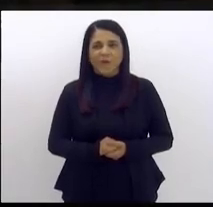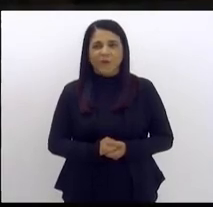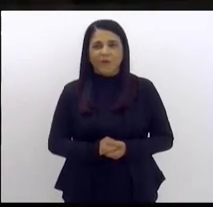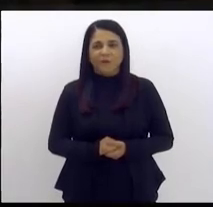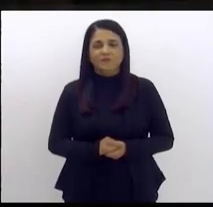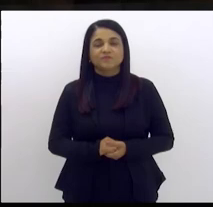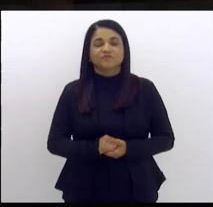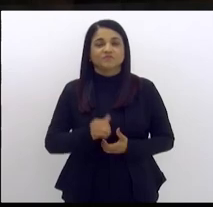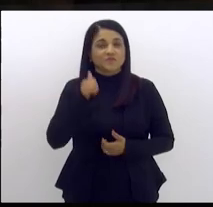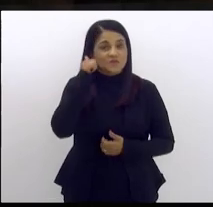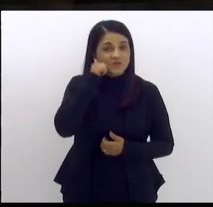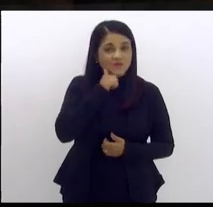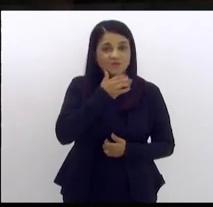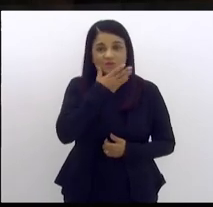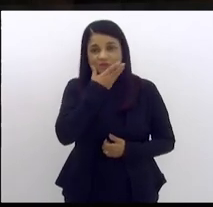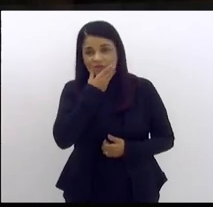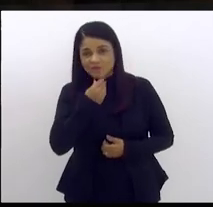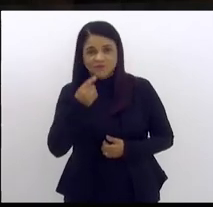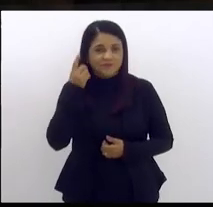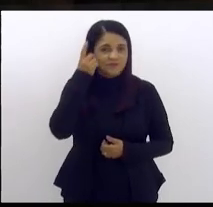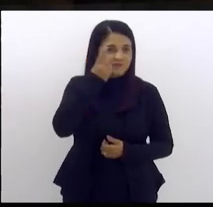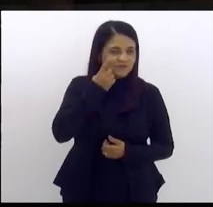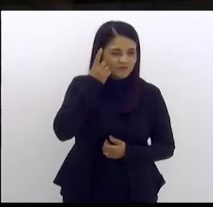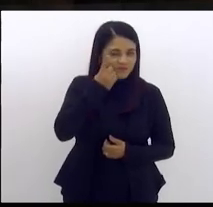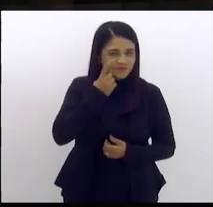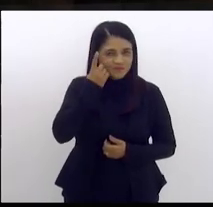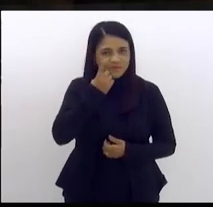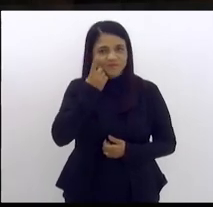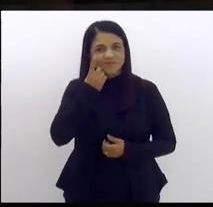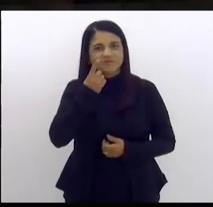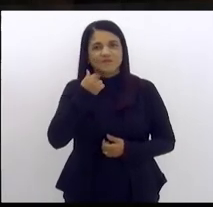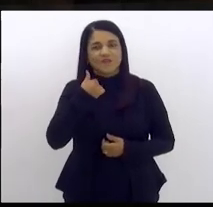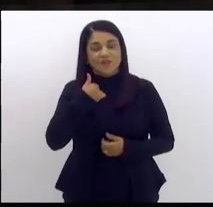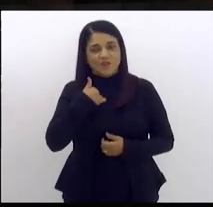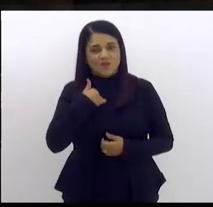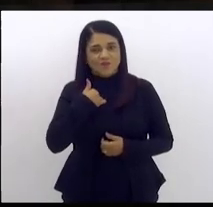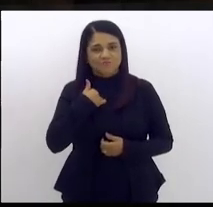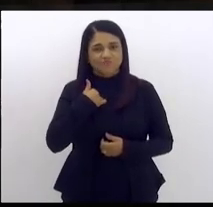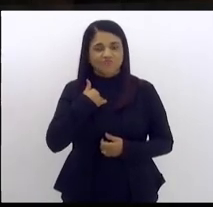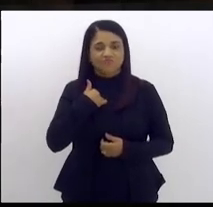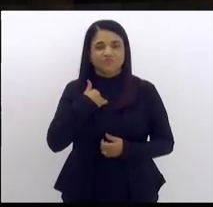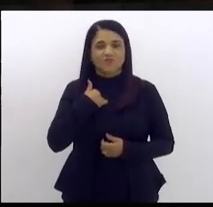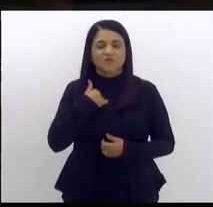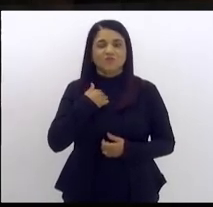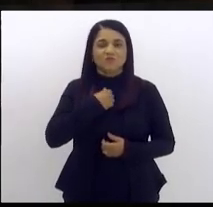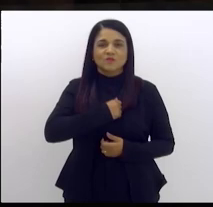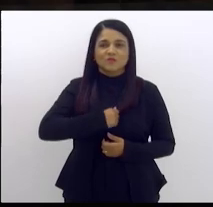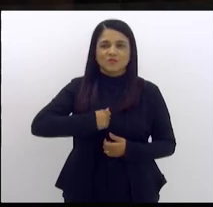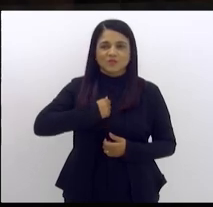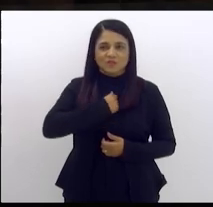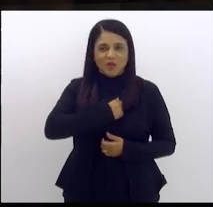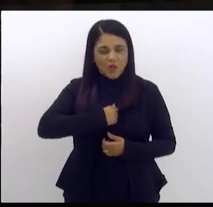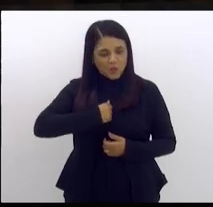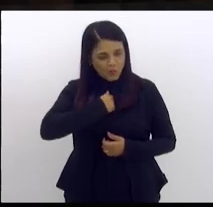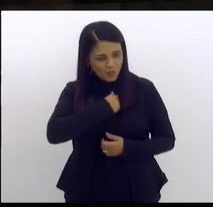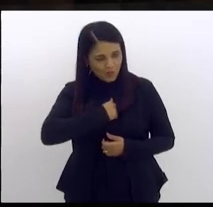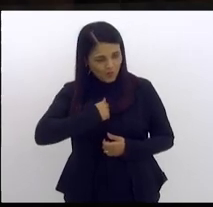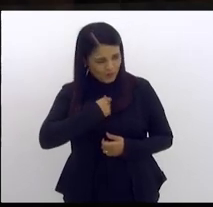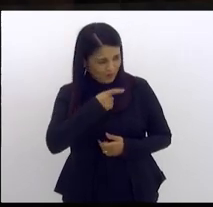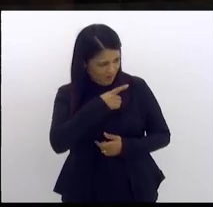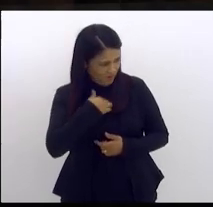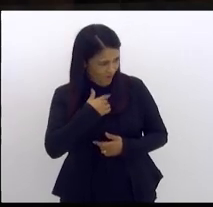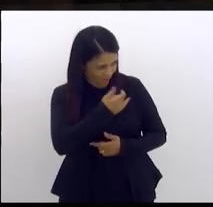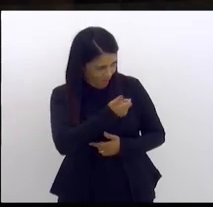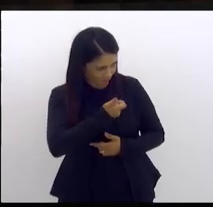senhoras e senhores deputados deputadas Eu presumo que o saudoso que o senhor quis dizer que o senhor tá com muita saudade